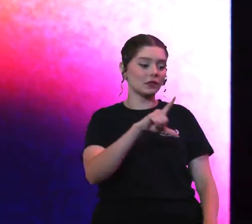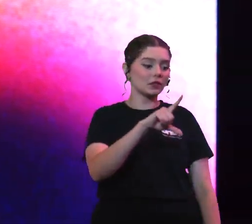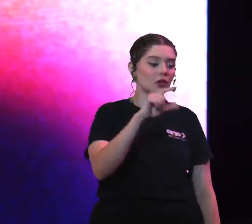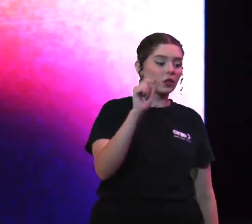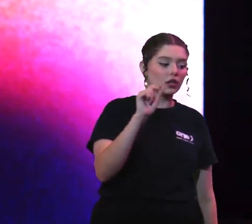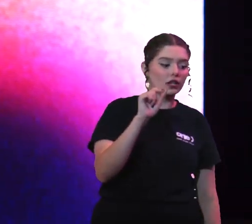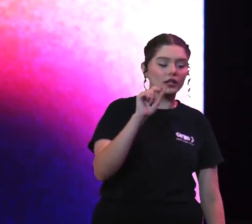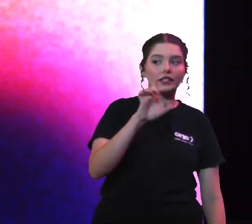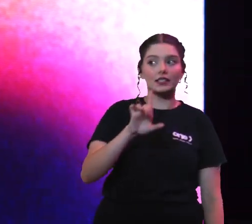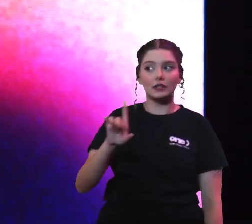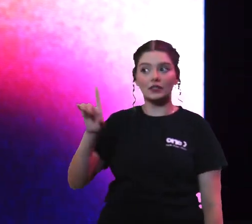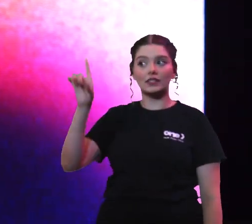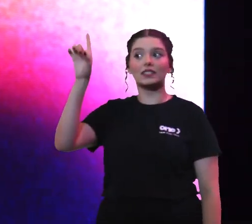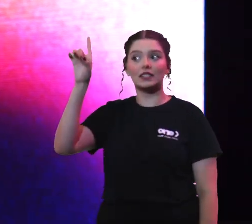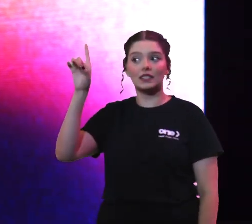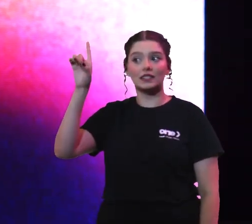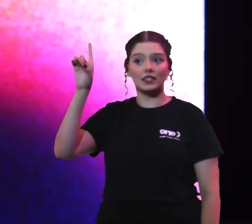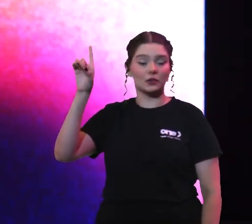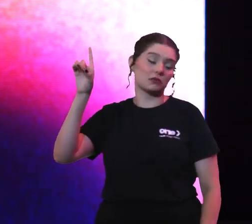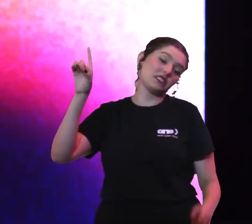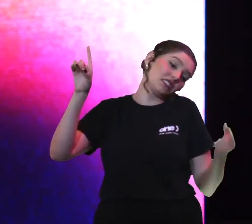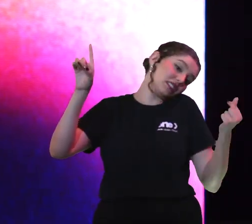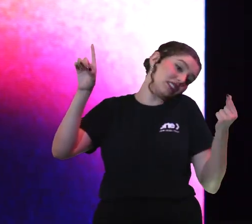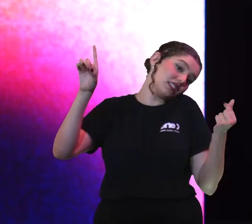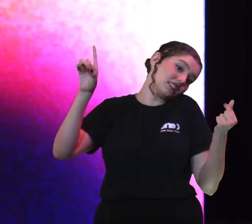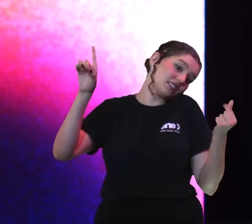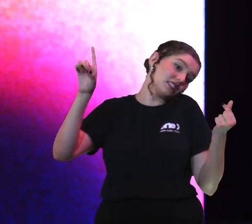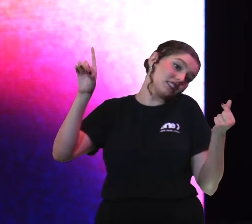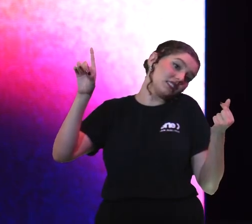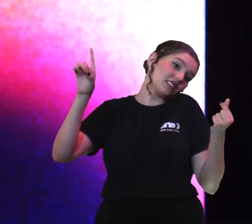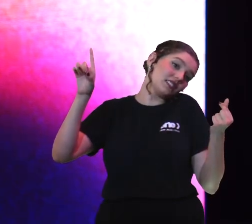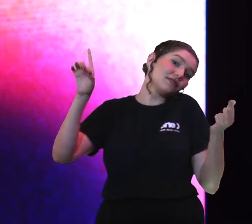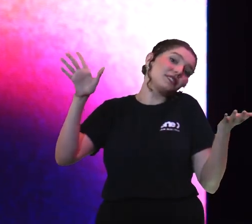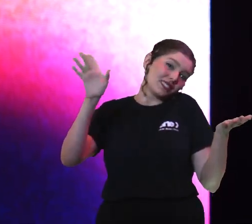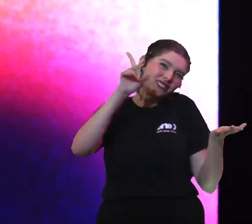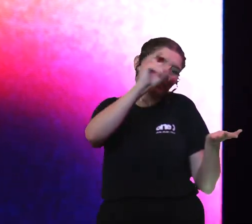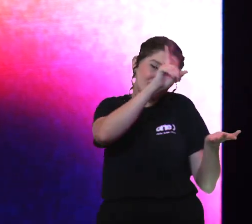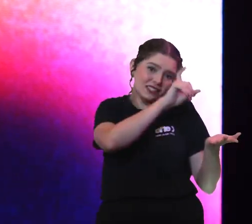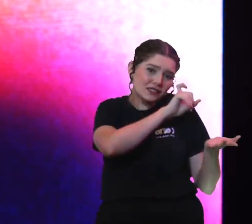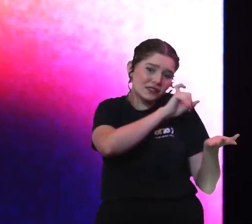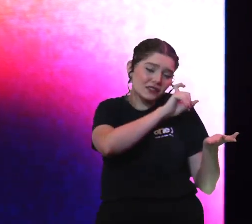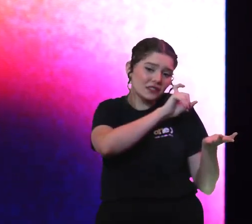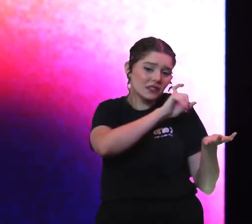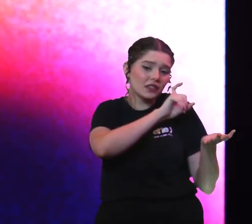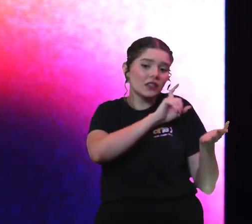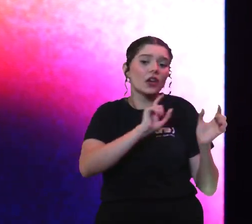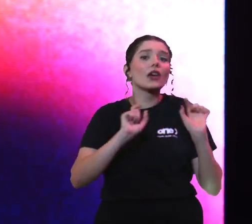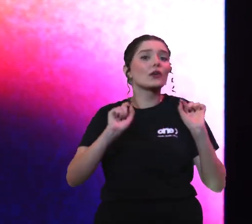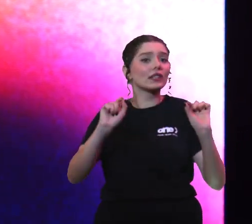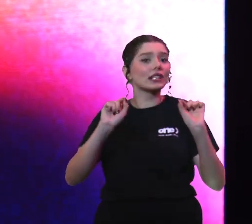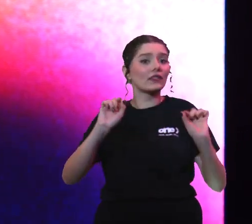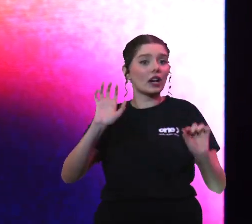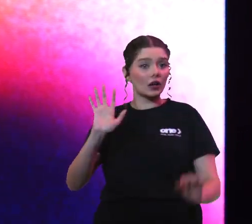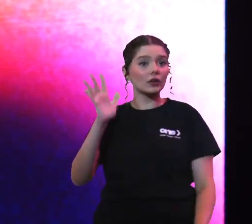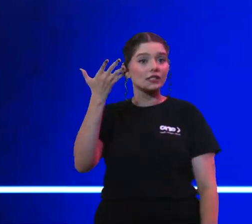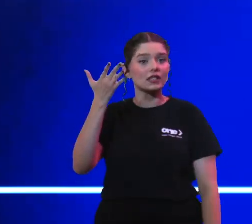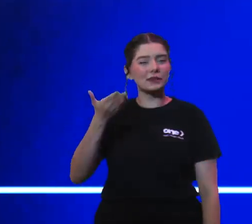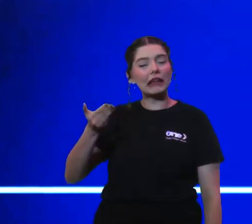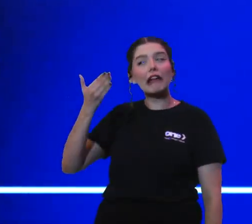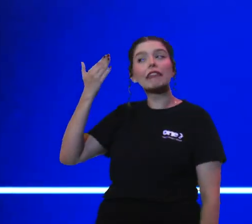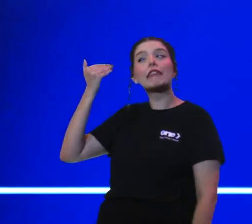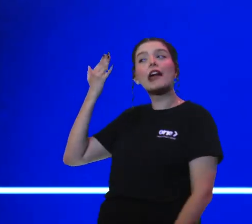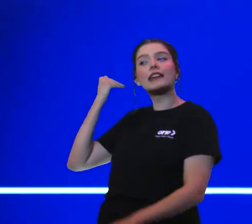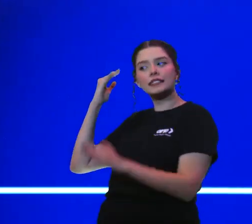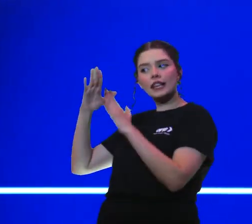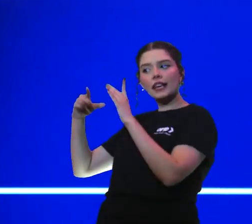o investimento naquilo que é eterno, a coisa está complicada. E era exatamente o que acontecia na igreja de Laodiceia. E por isso que eles